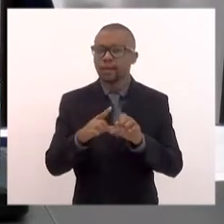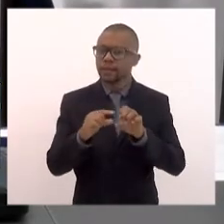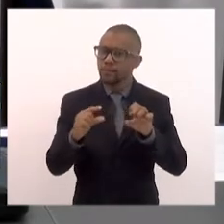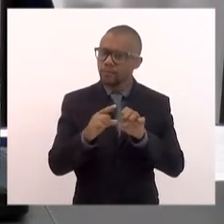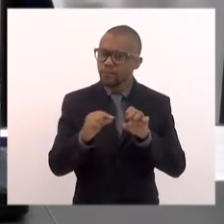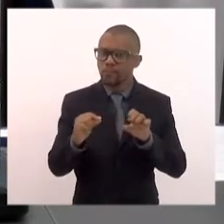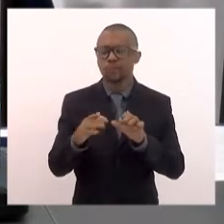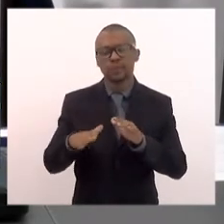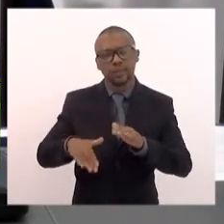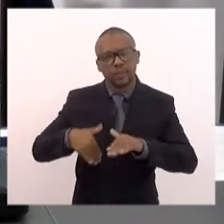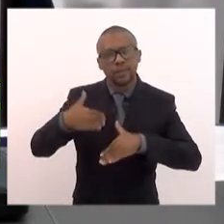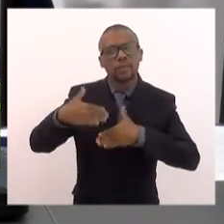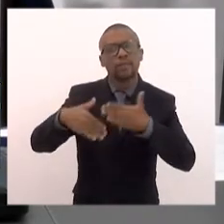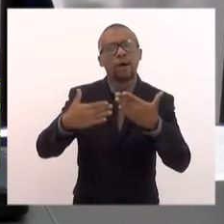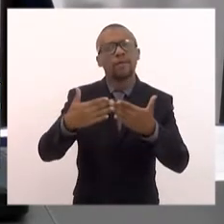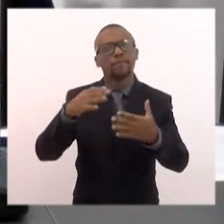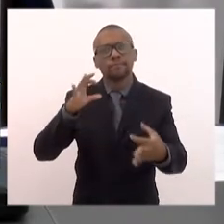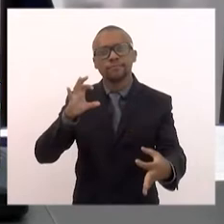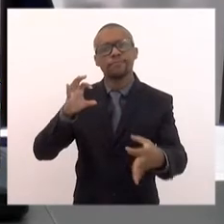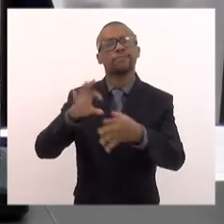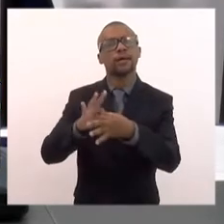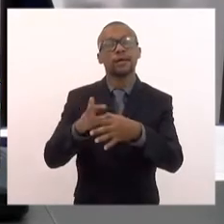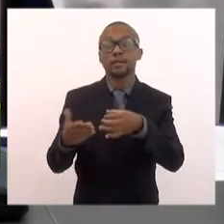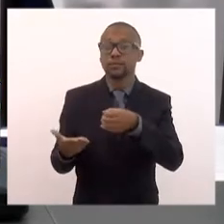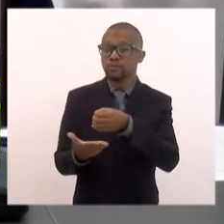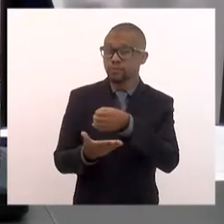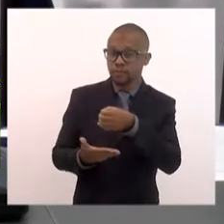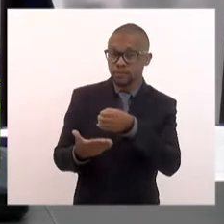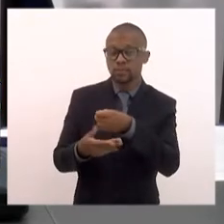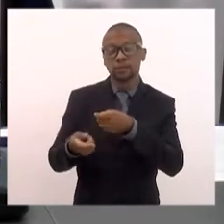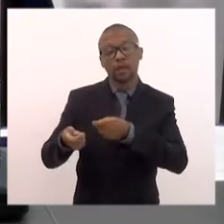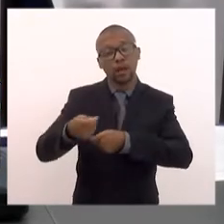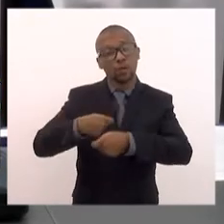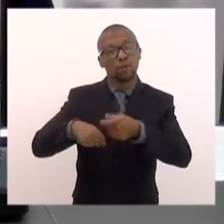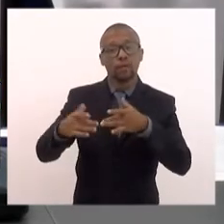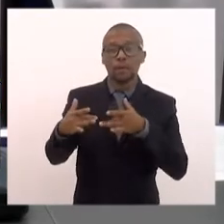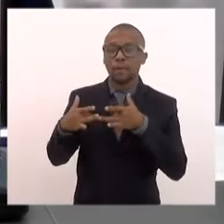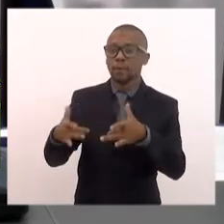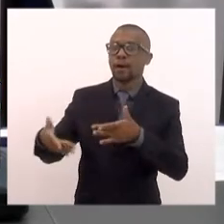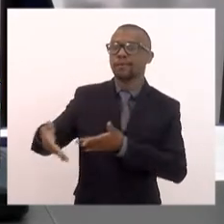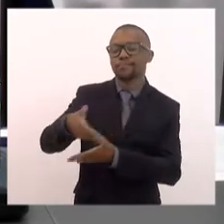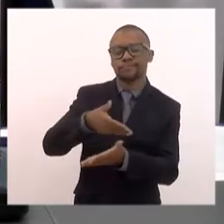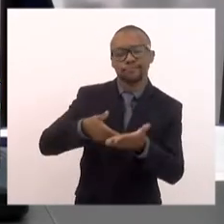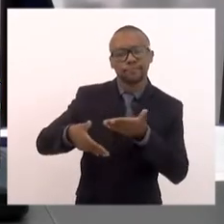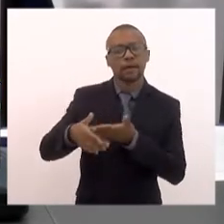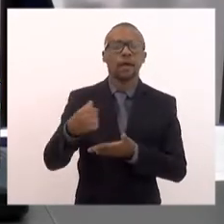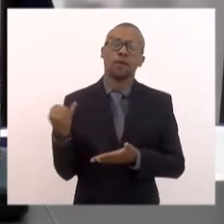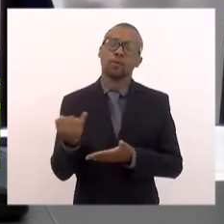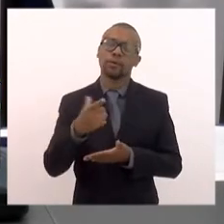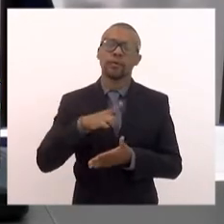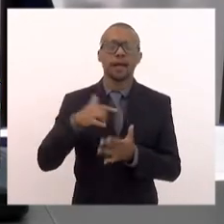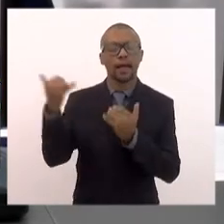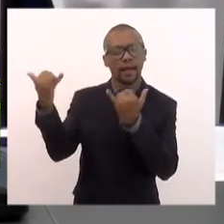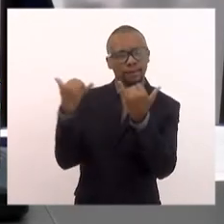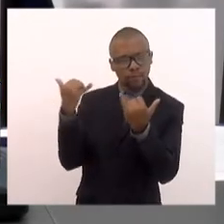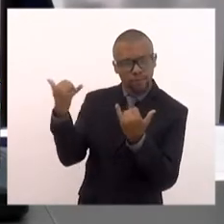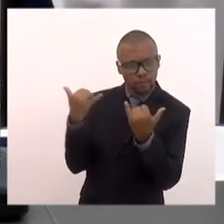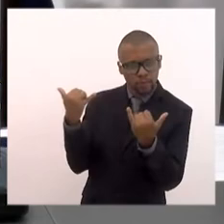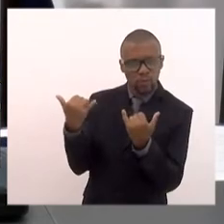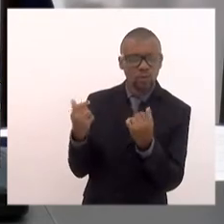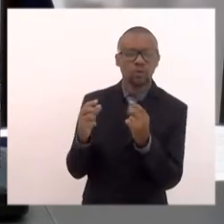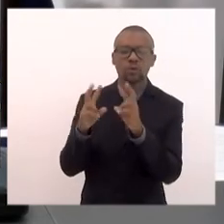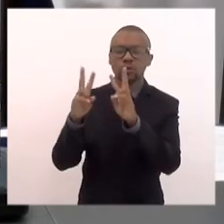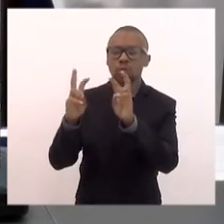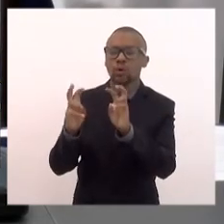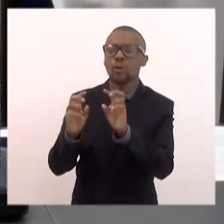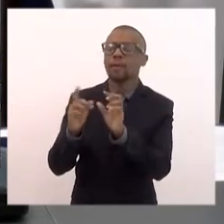desenvolvem com base nos princípios da economia popular solidária. Então, seria importante também ter informações sobre o que falta,